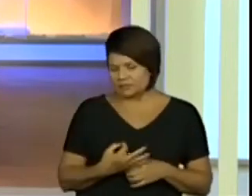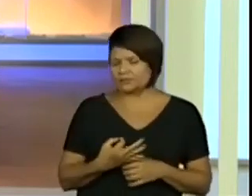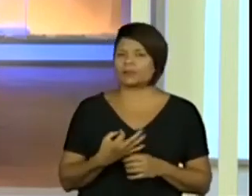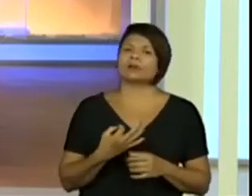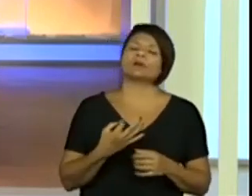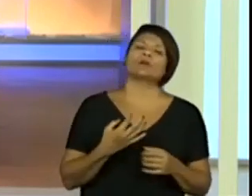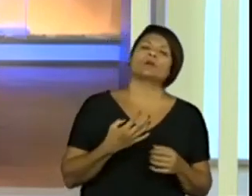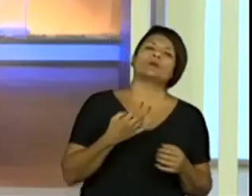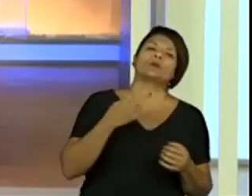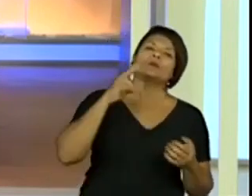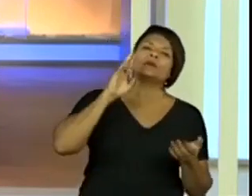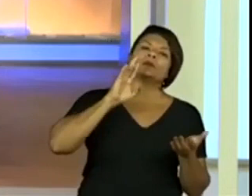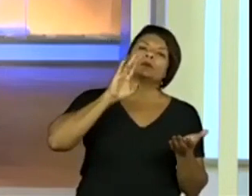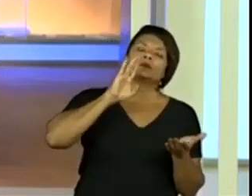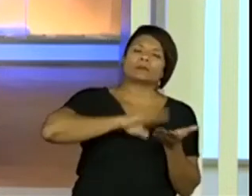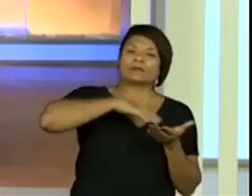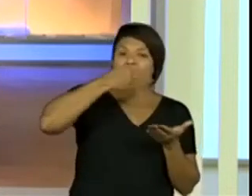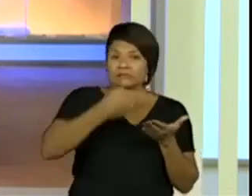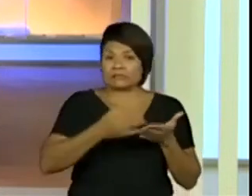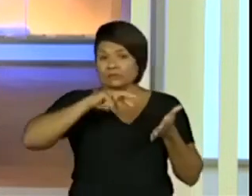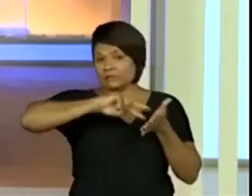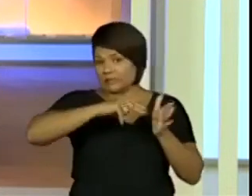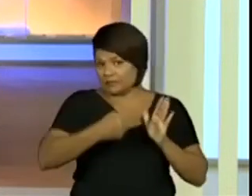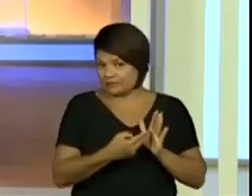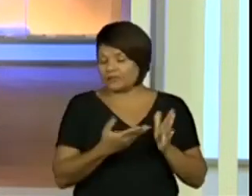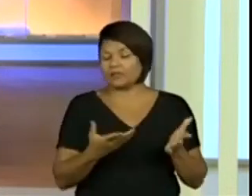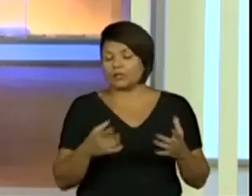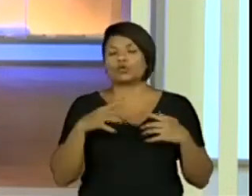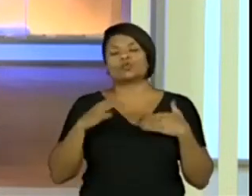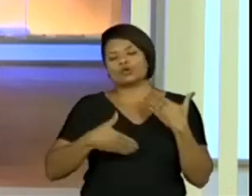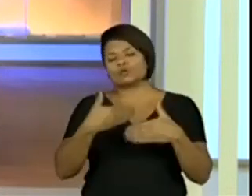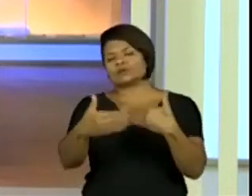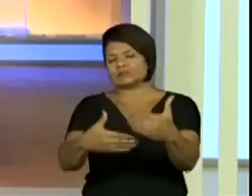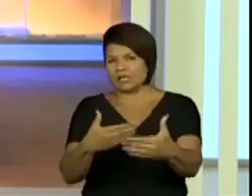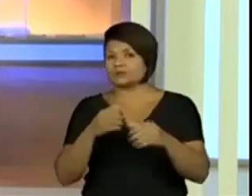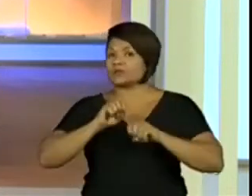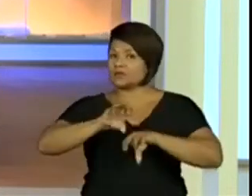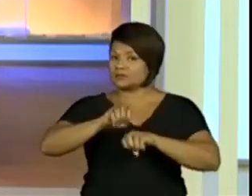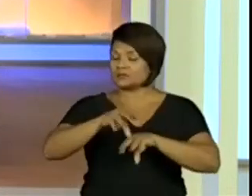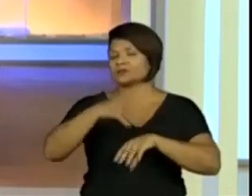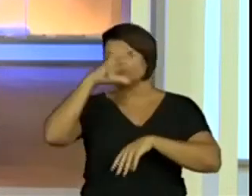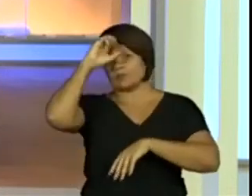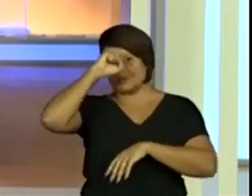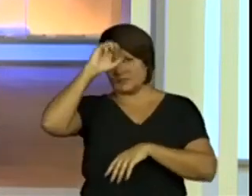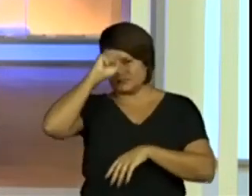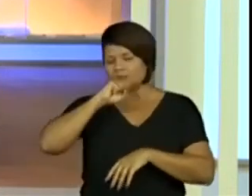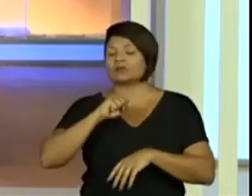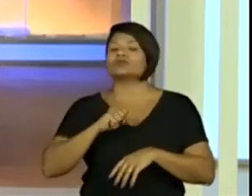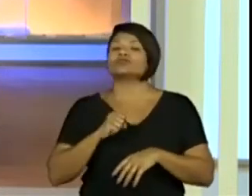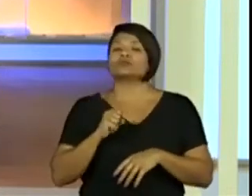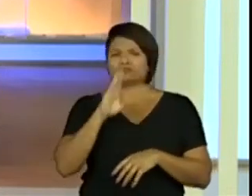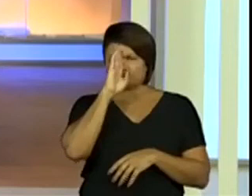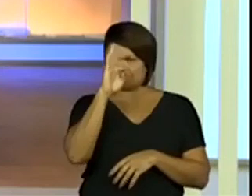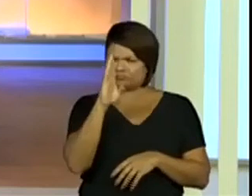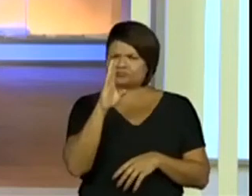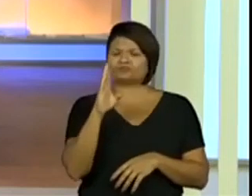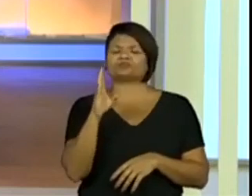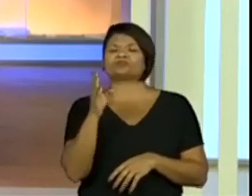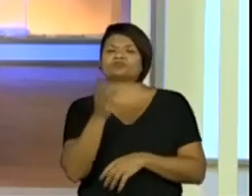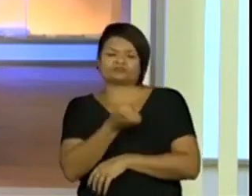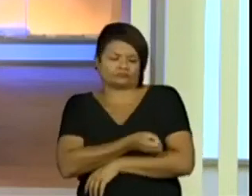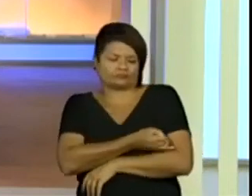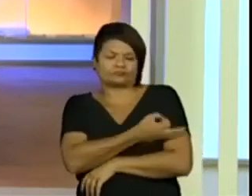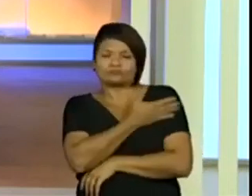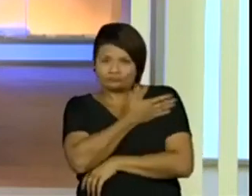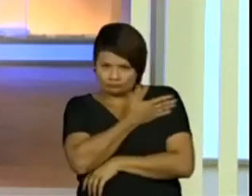interpretação, todo esse processo, né, de ensino-aprendizagem fundamental, né, para os pequenos, tanto do primeiro